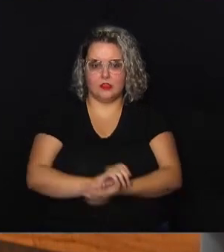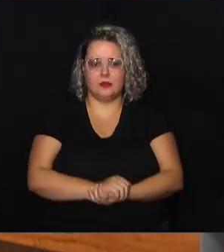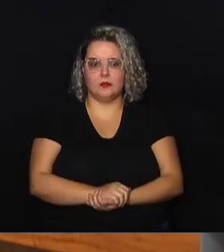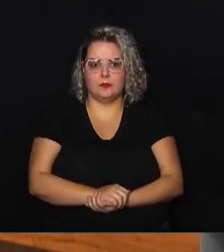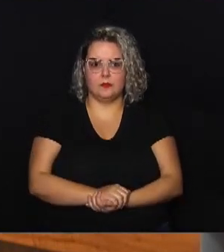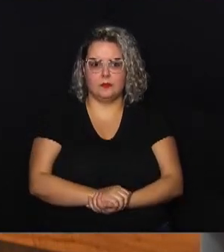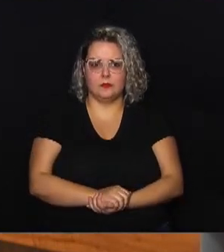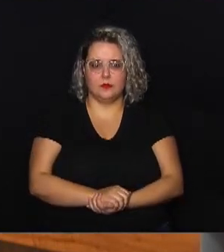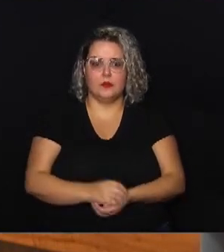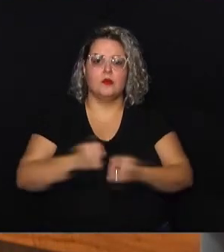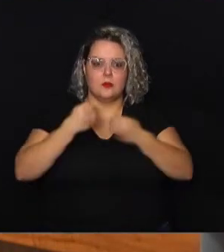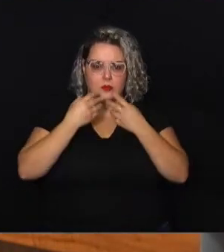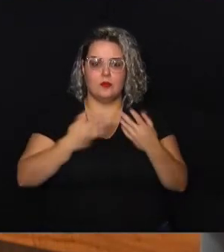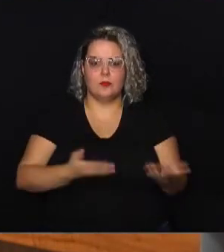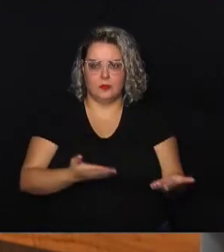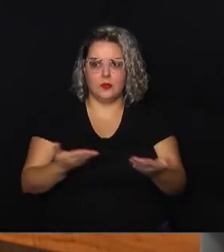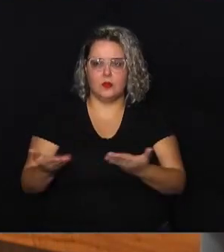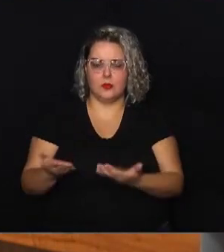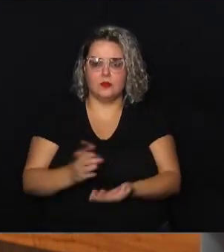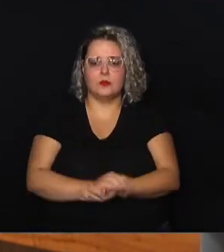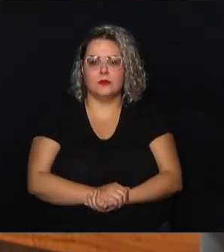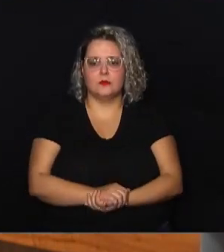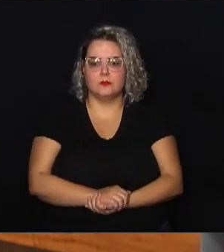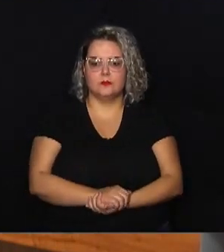Ficou boa a apresentação mesmo.